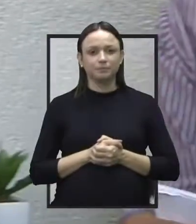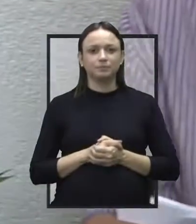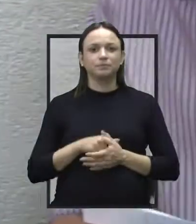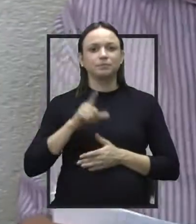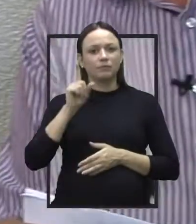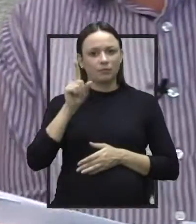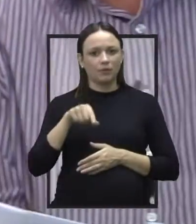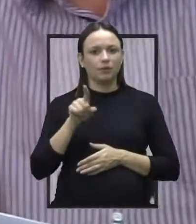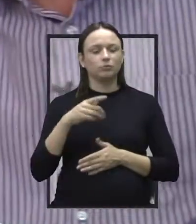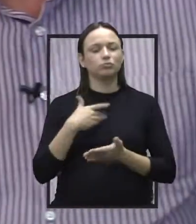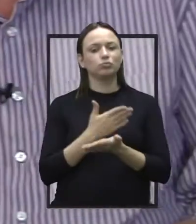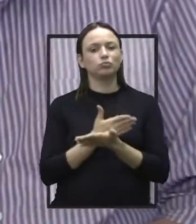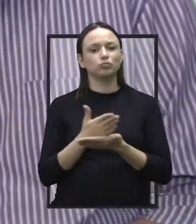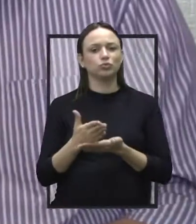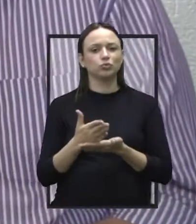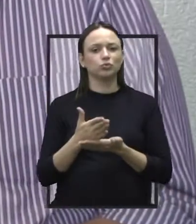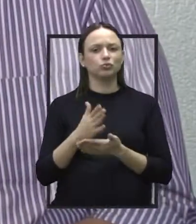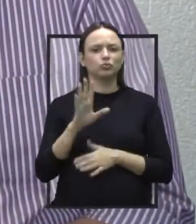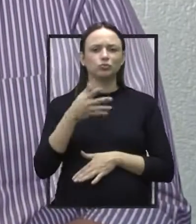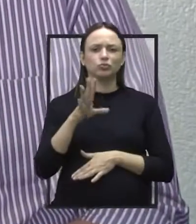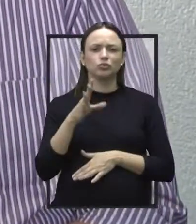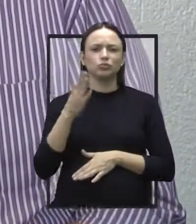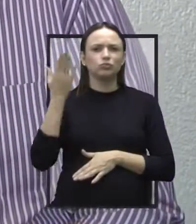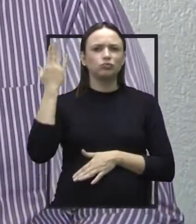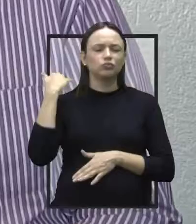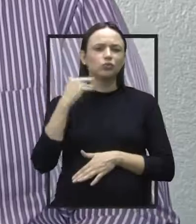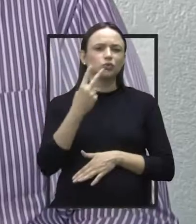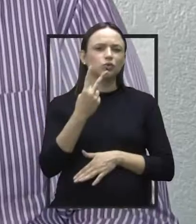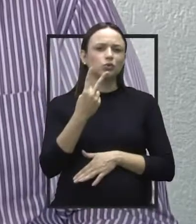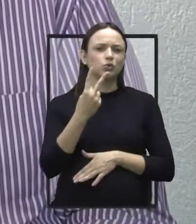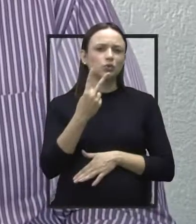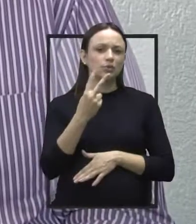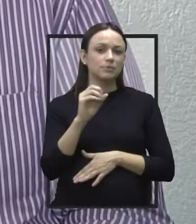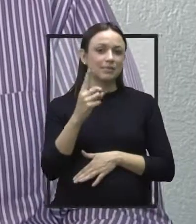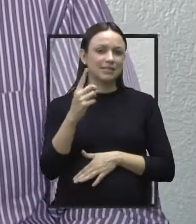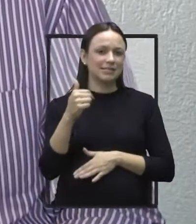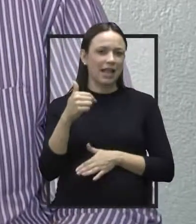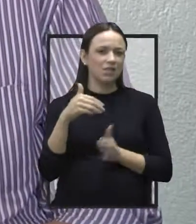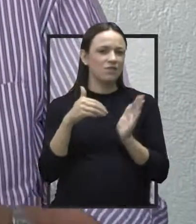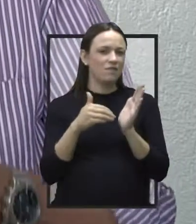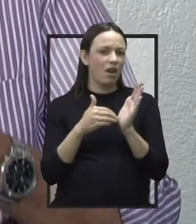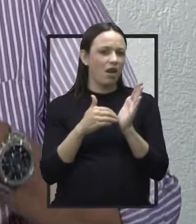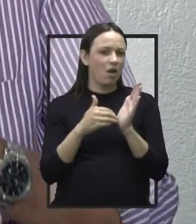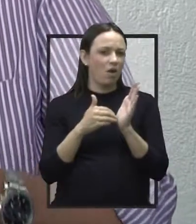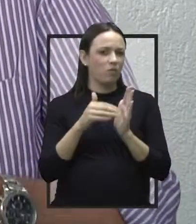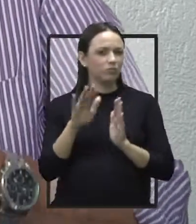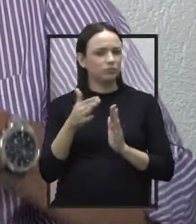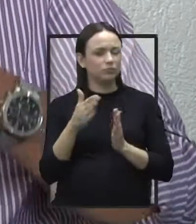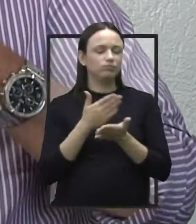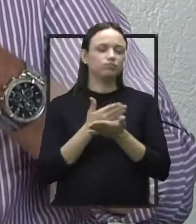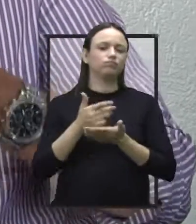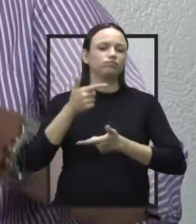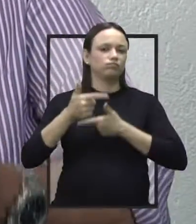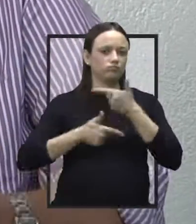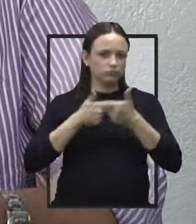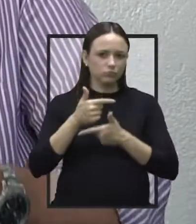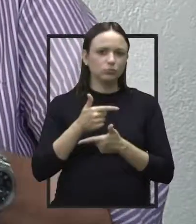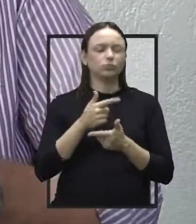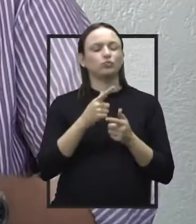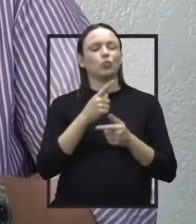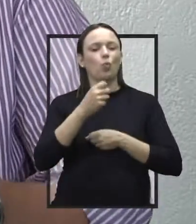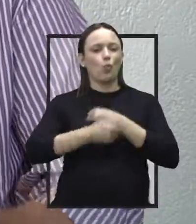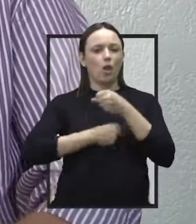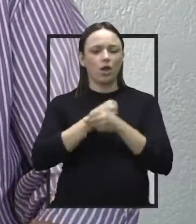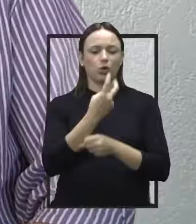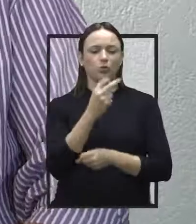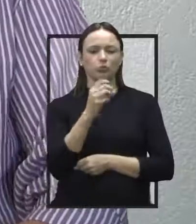começamos praticamente no final do ano de 2017. Começamos trabalhamos 2018